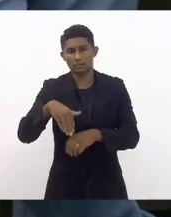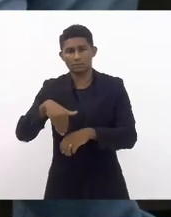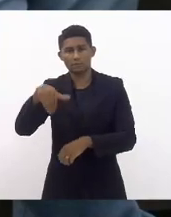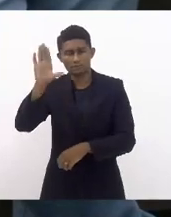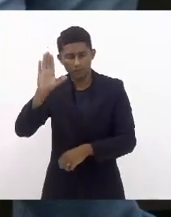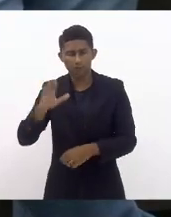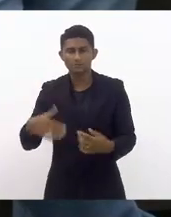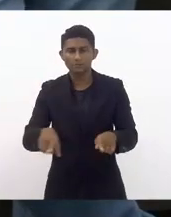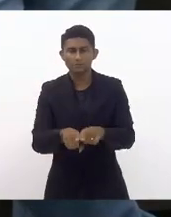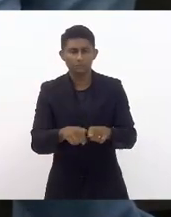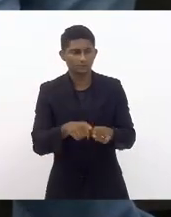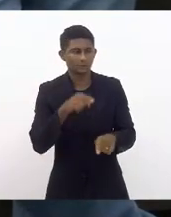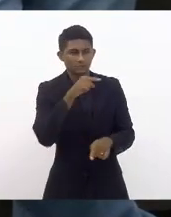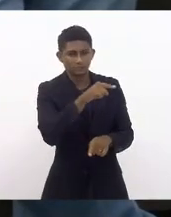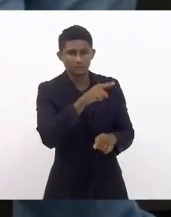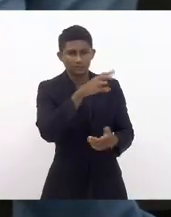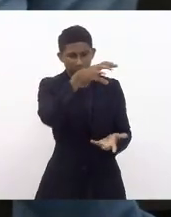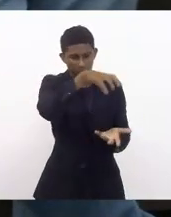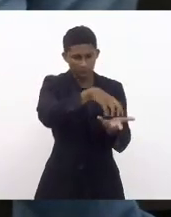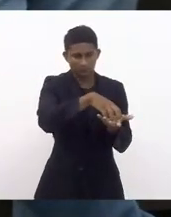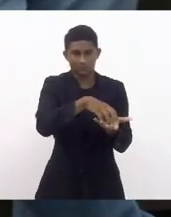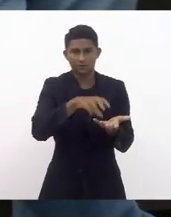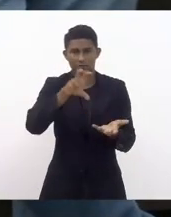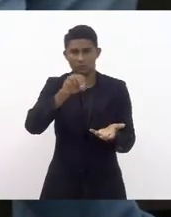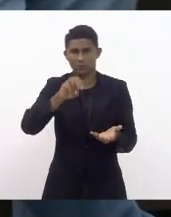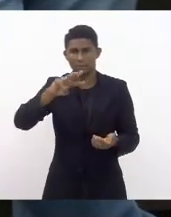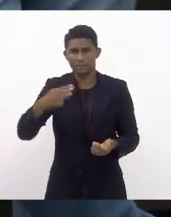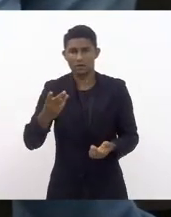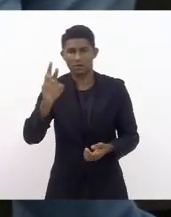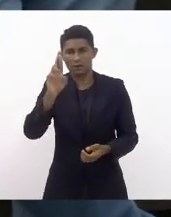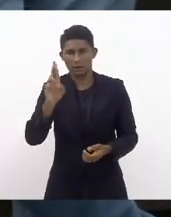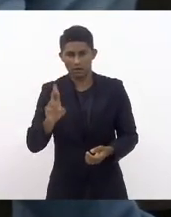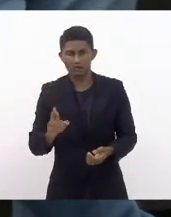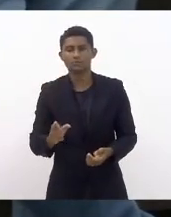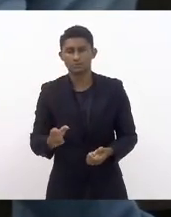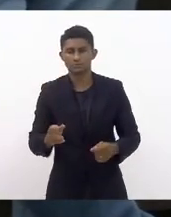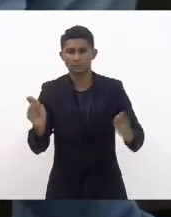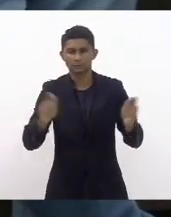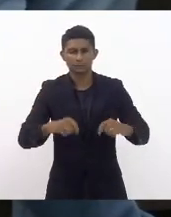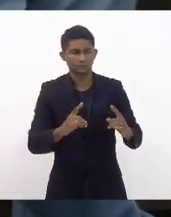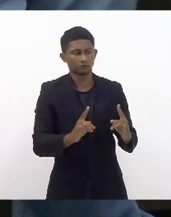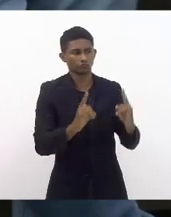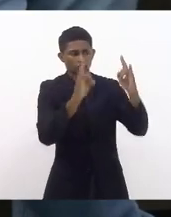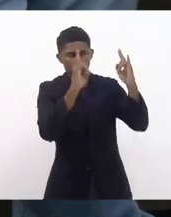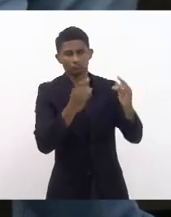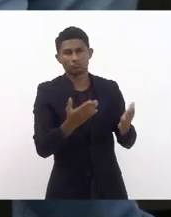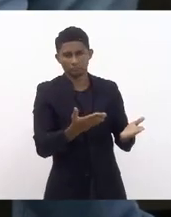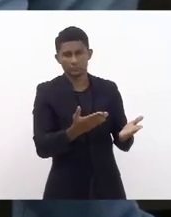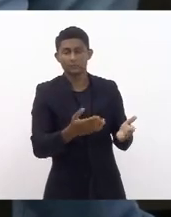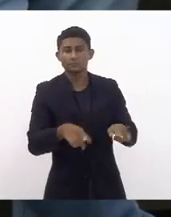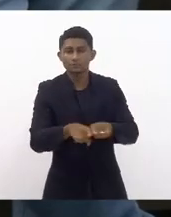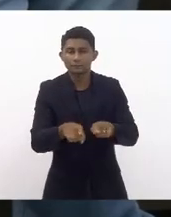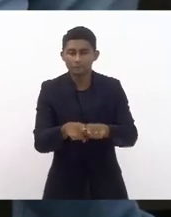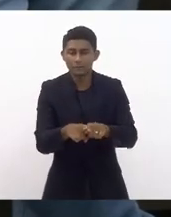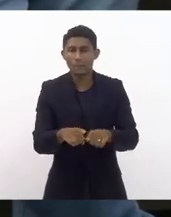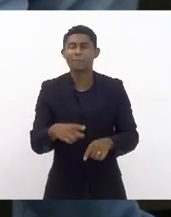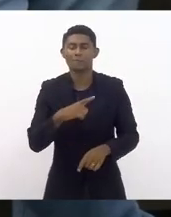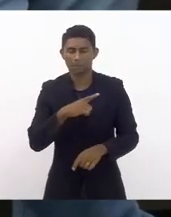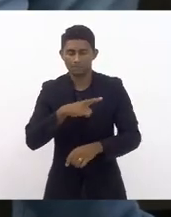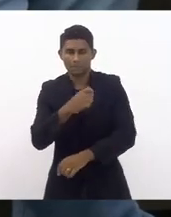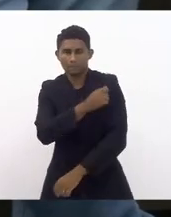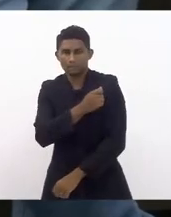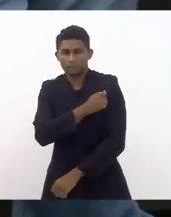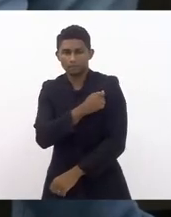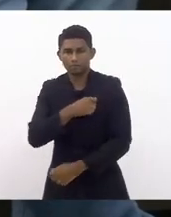sua sede de 50 milhões de reais na antiga Moacir Bastos, que vão ter os alunos, mais de 10 bolsas,